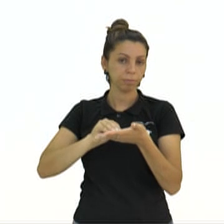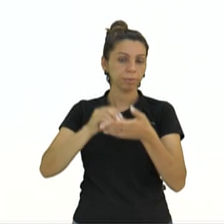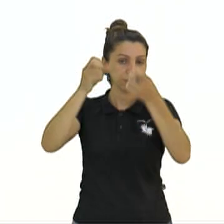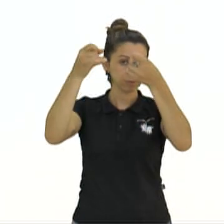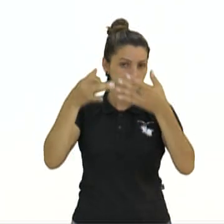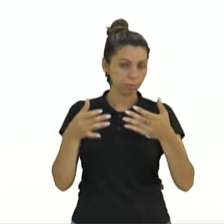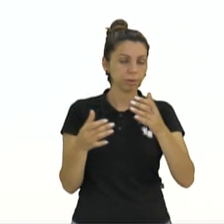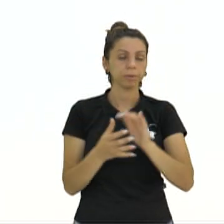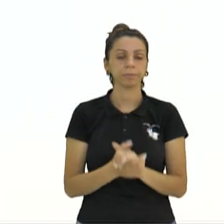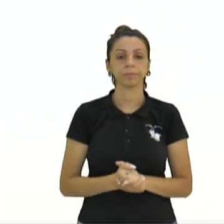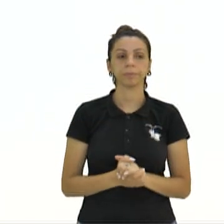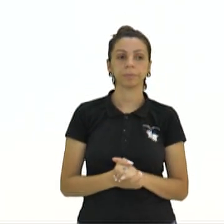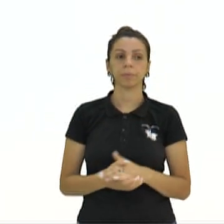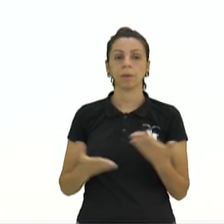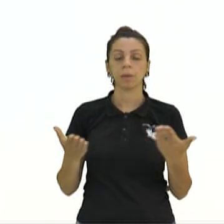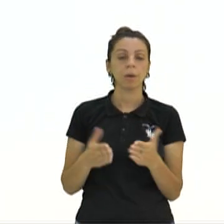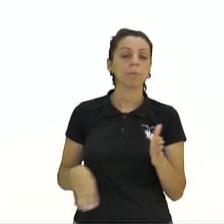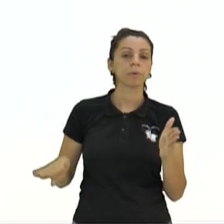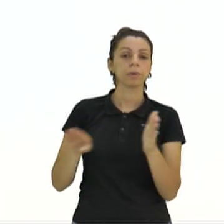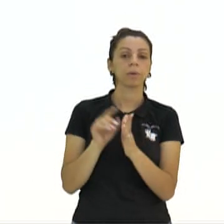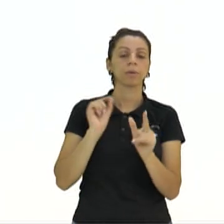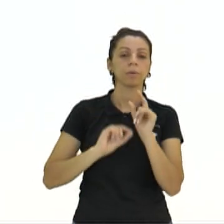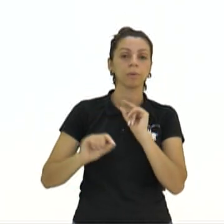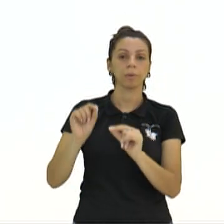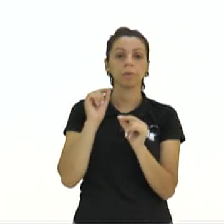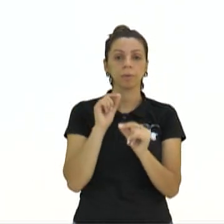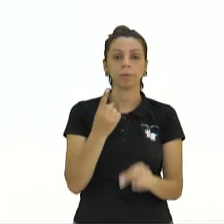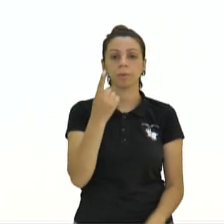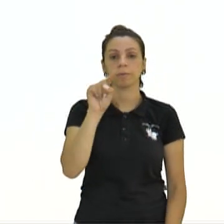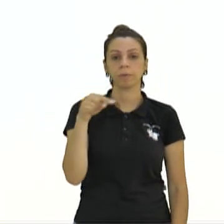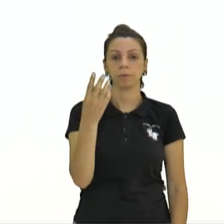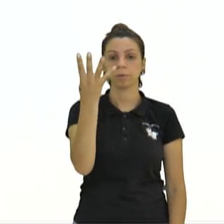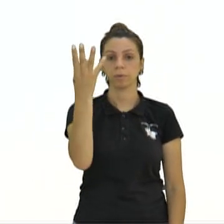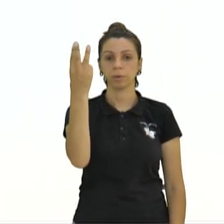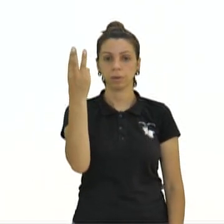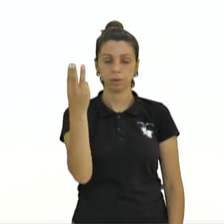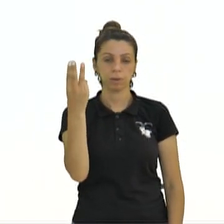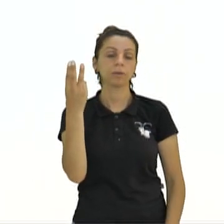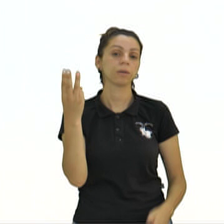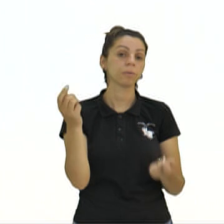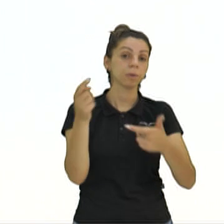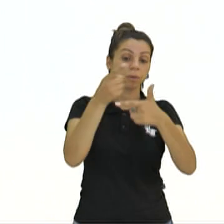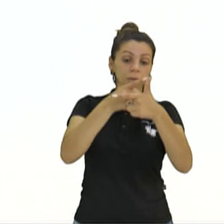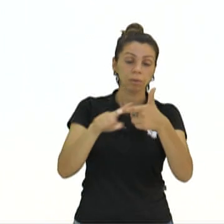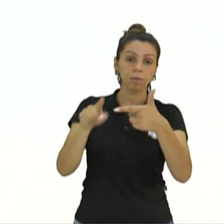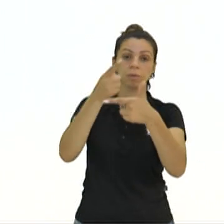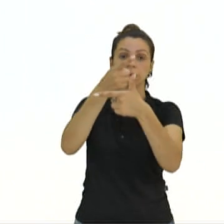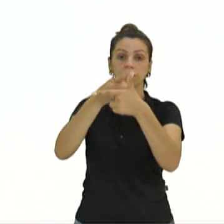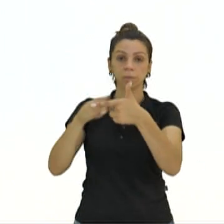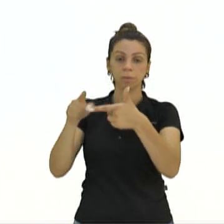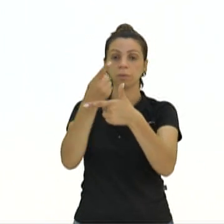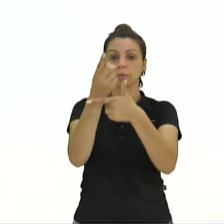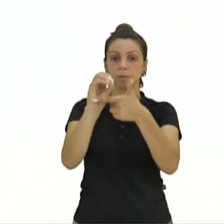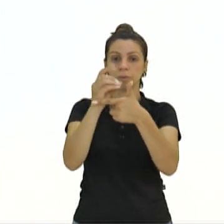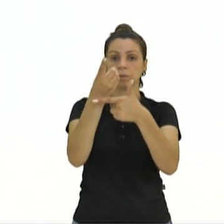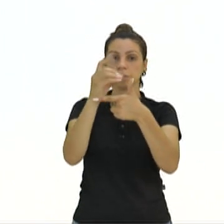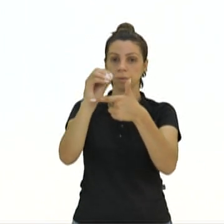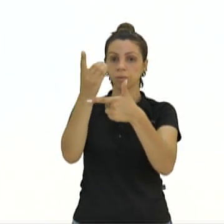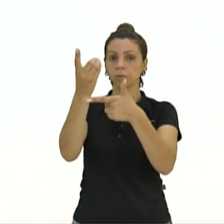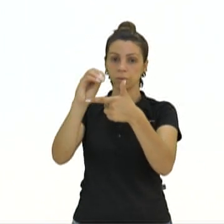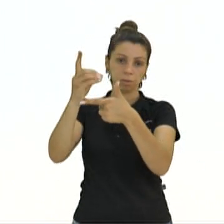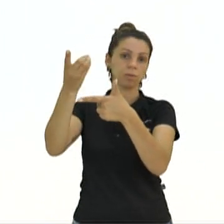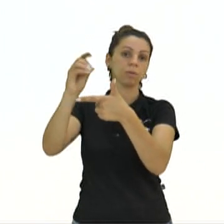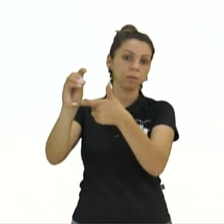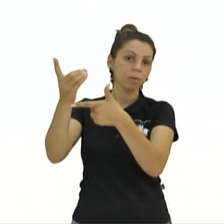explicando. Então, para eu chegar nesse 1,43, eu dividi por 10 9 vezes. Ou seja, eu dividi por 10 vezes 10 vezes